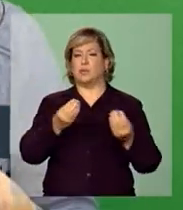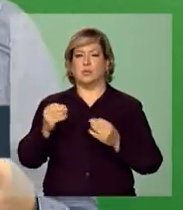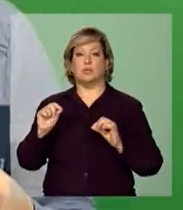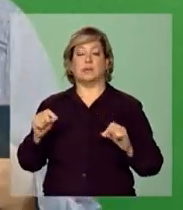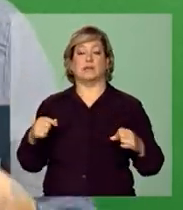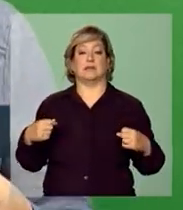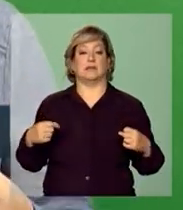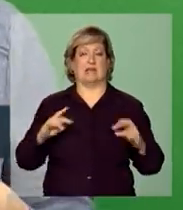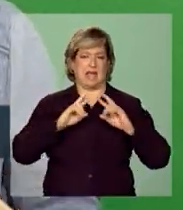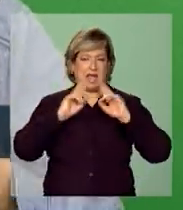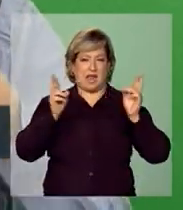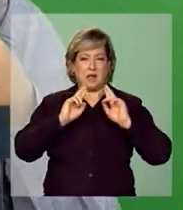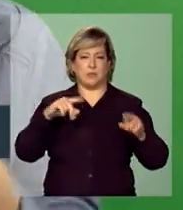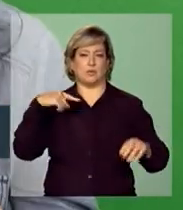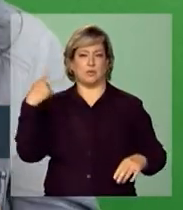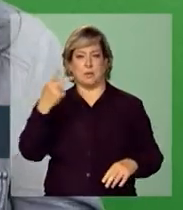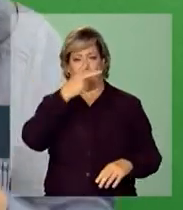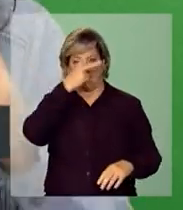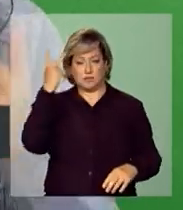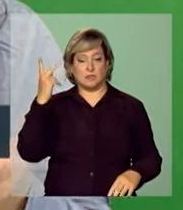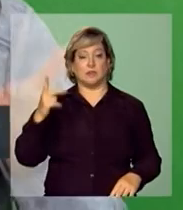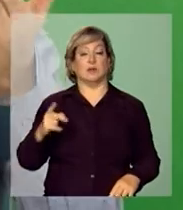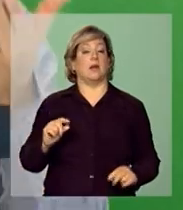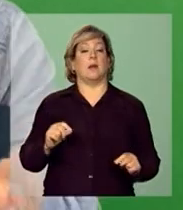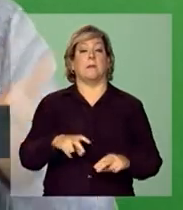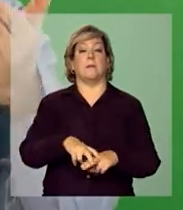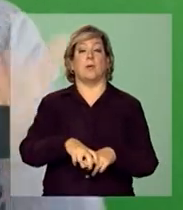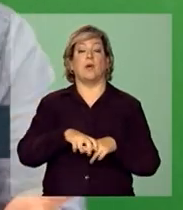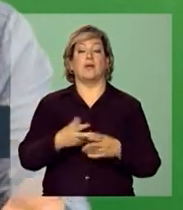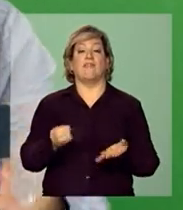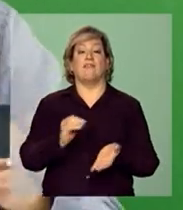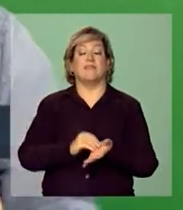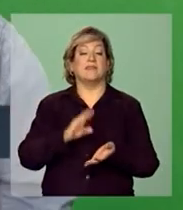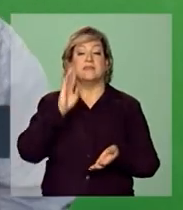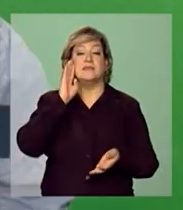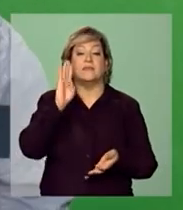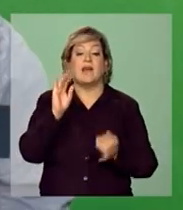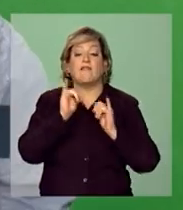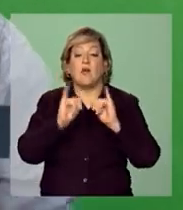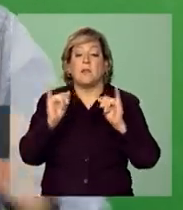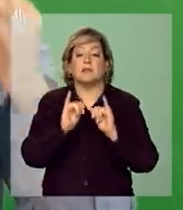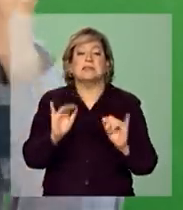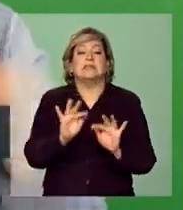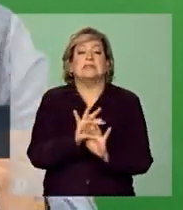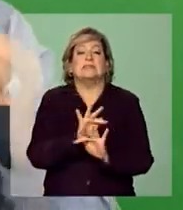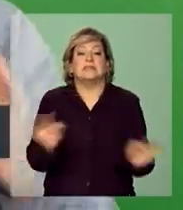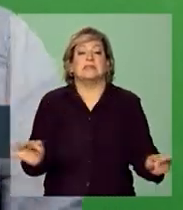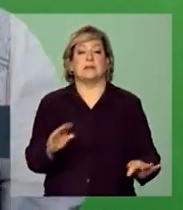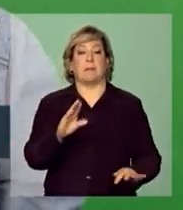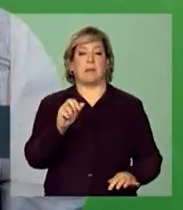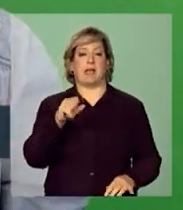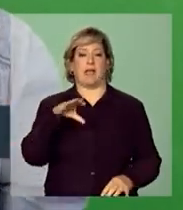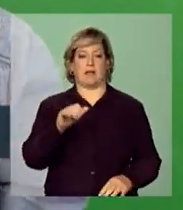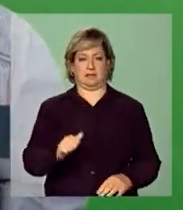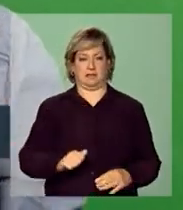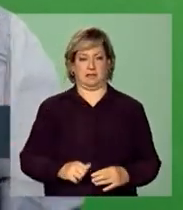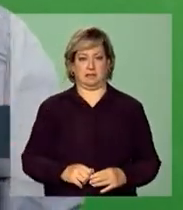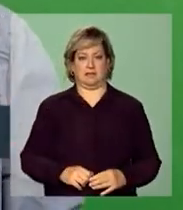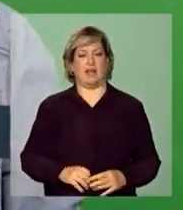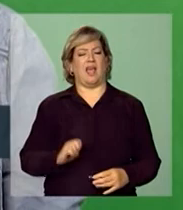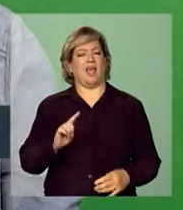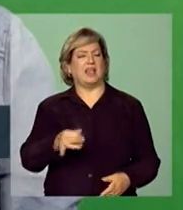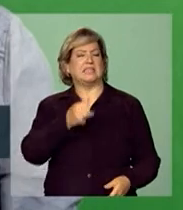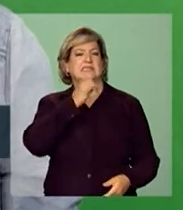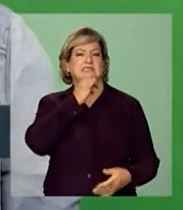dos consumidores se dão por falta de questões básicas de informações muitas questões é